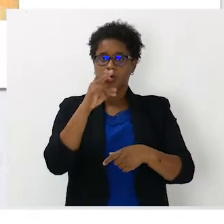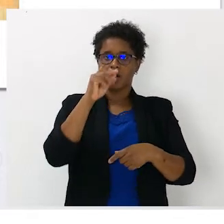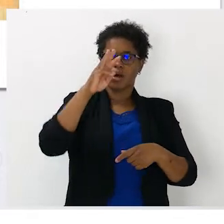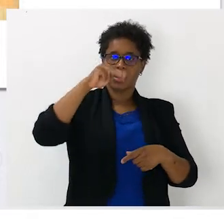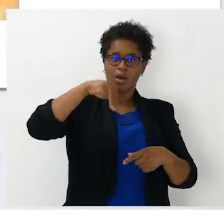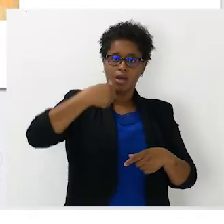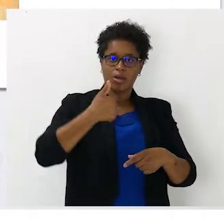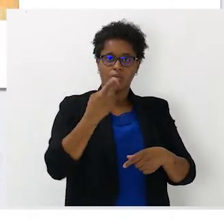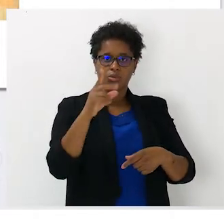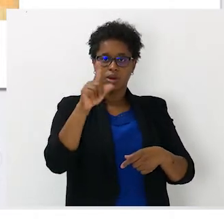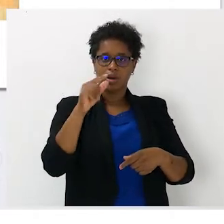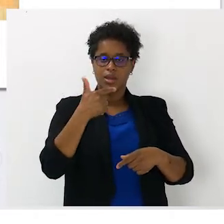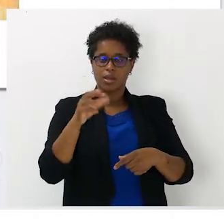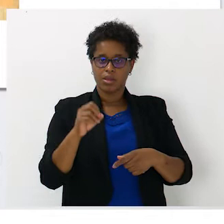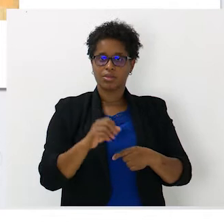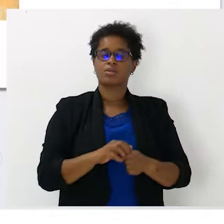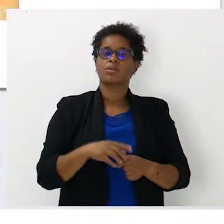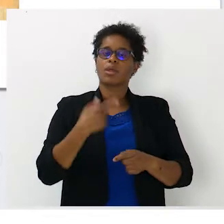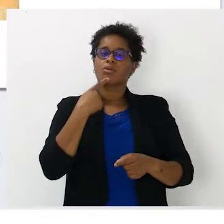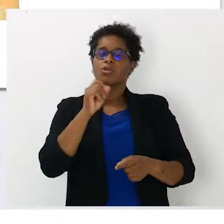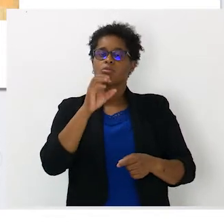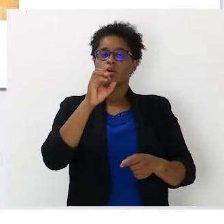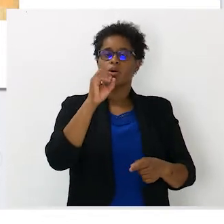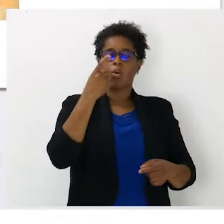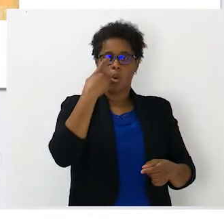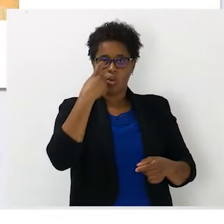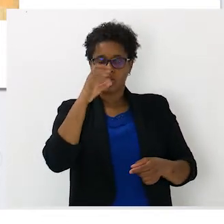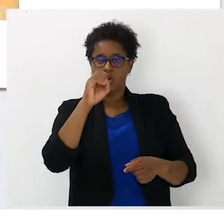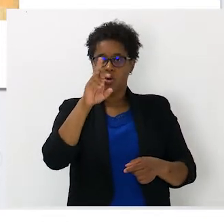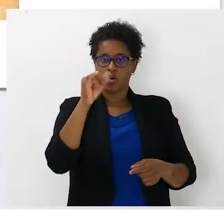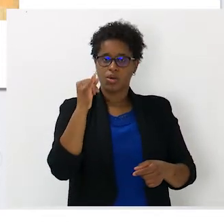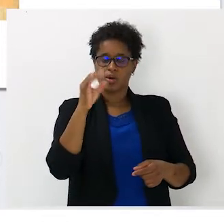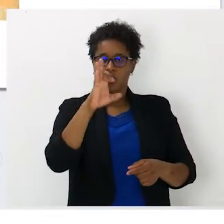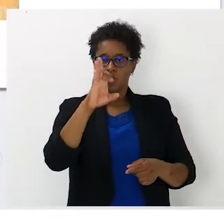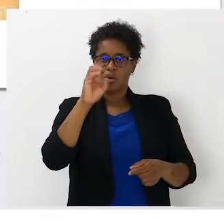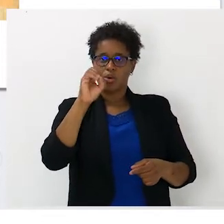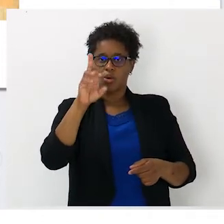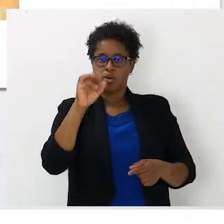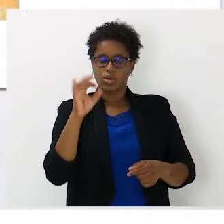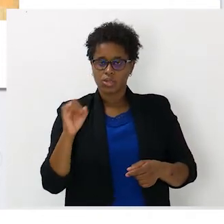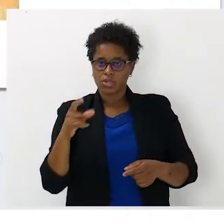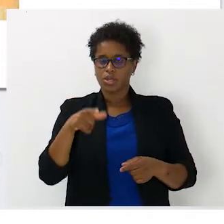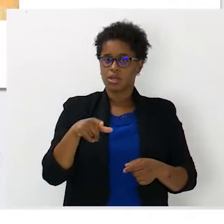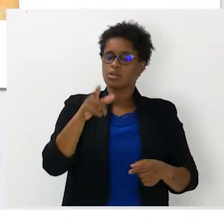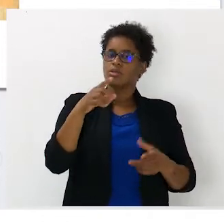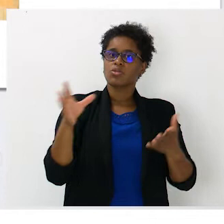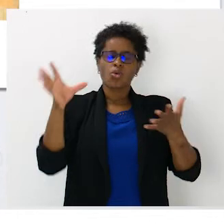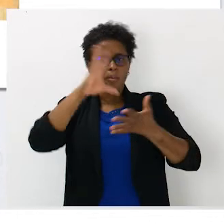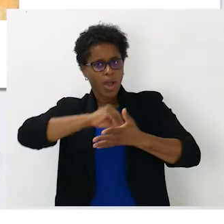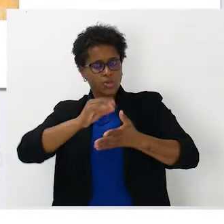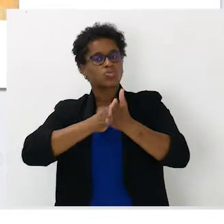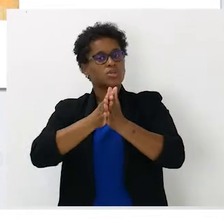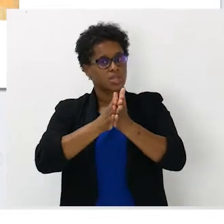amuleto, o clamado óleo de Horus, passando este amuleto a ser um dos mais